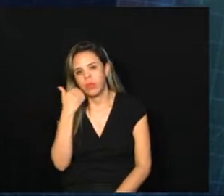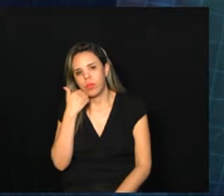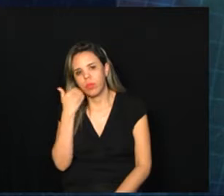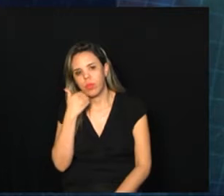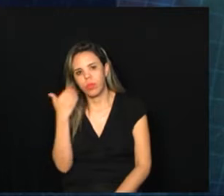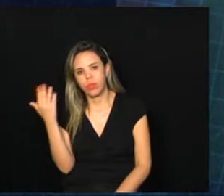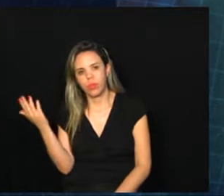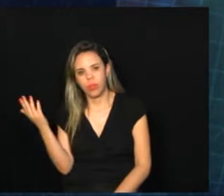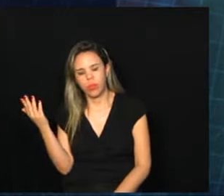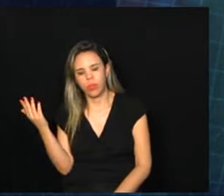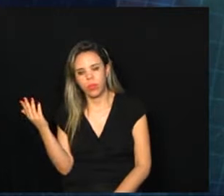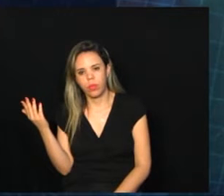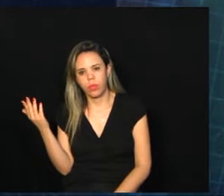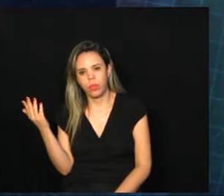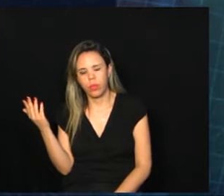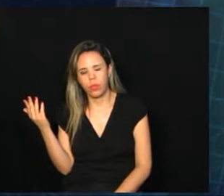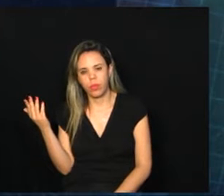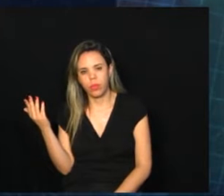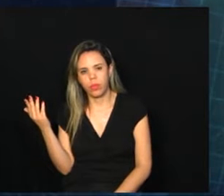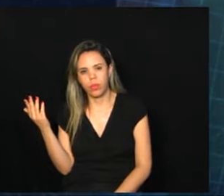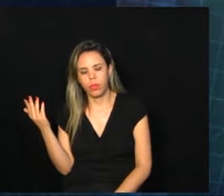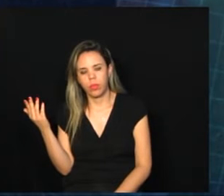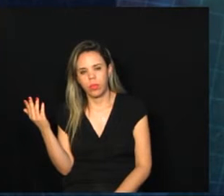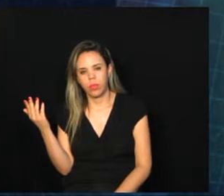25.587, Santa Bárbara do Oeste,